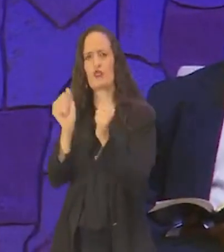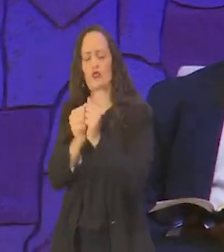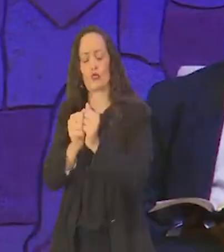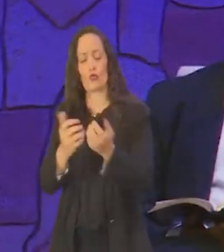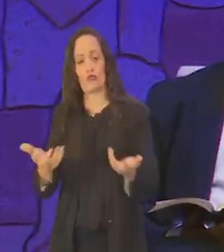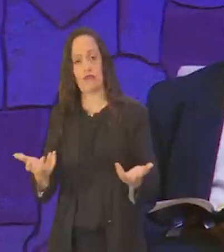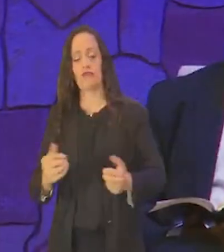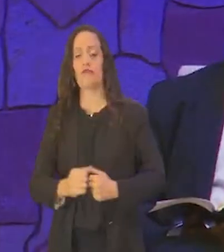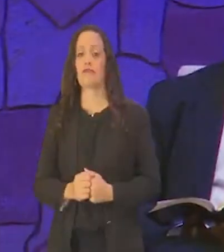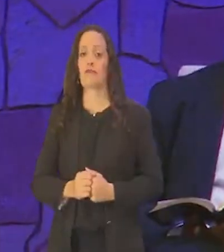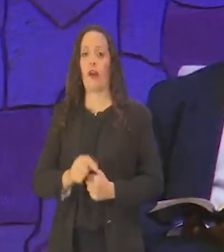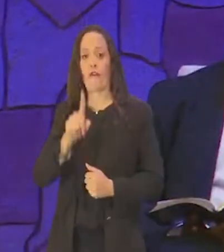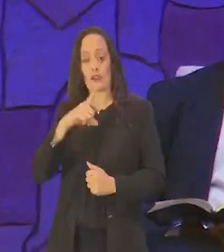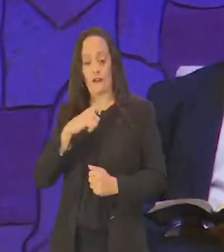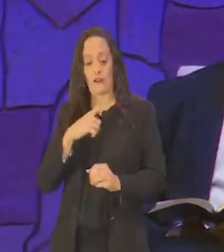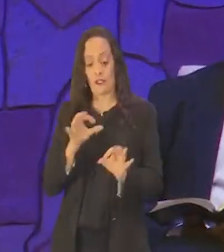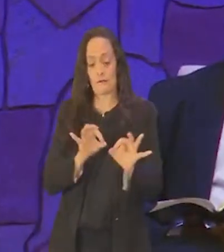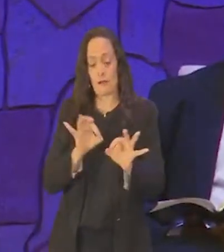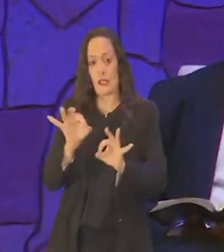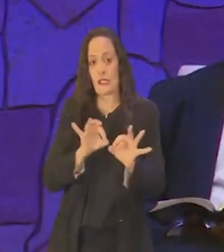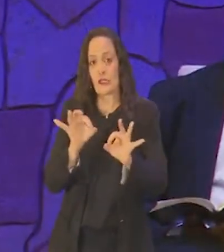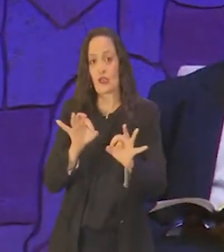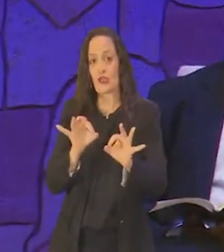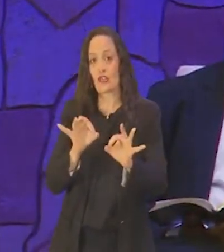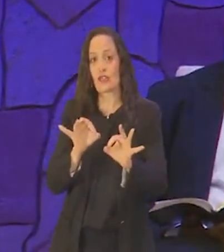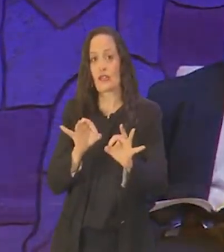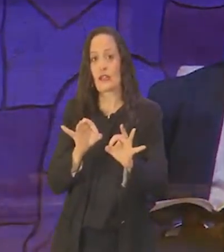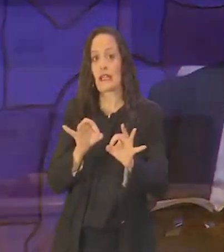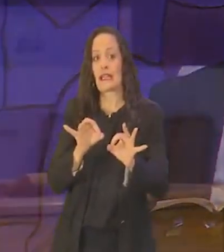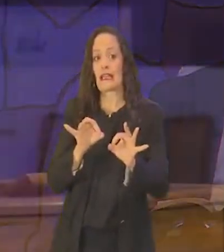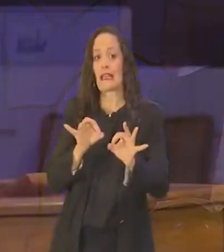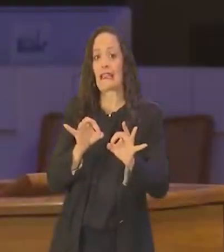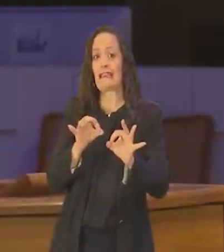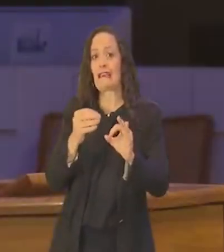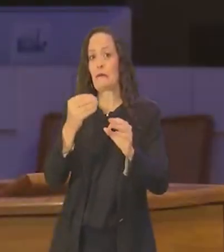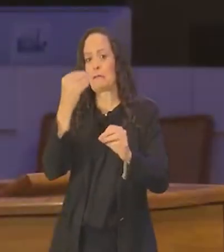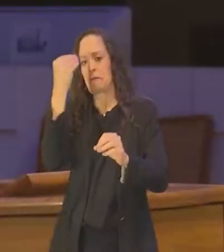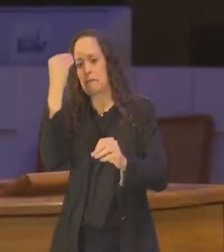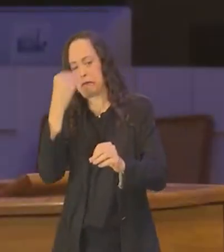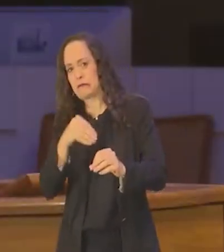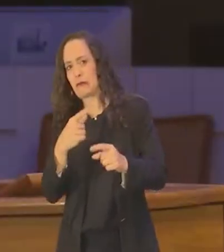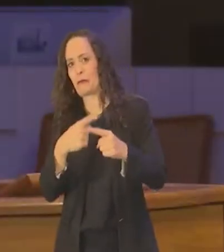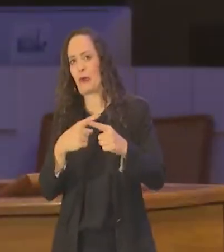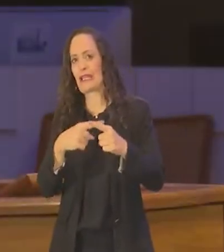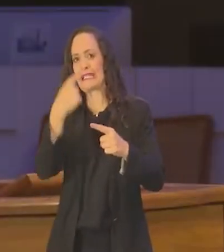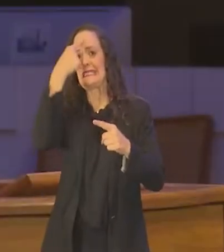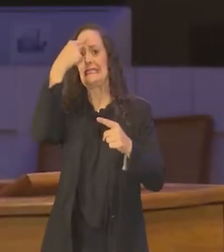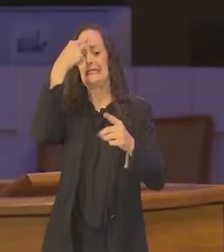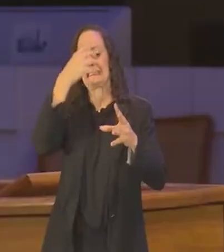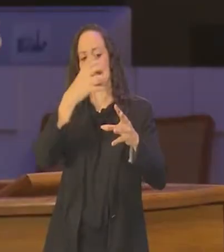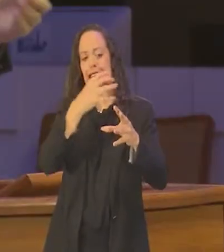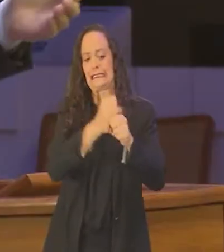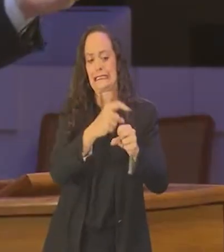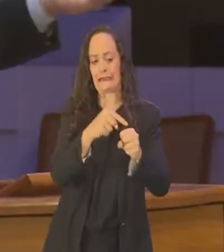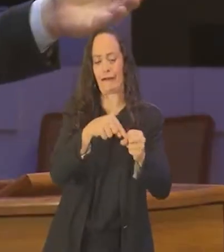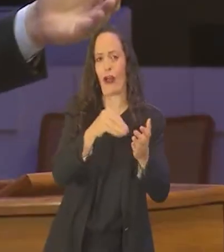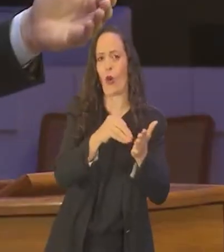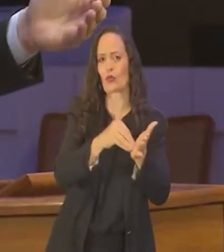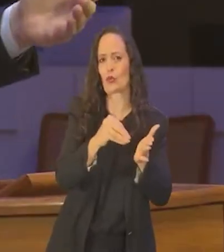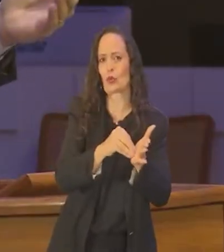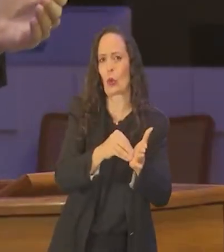Talvez você fez planejamentos financeiros e teve alguma conta que você não esperava neste início de ano. A partir do